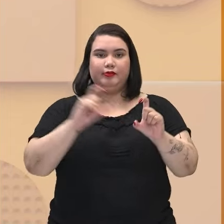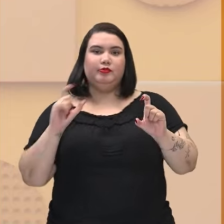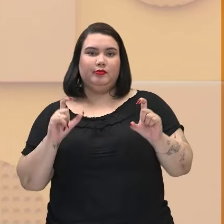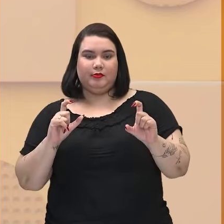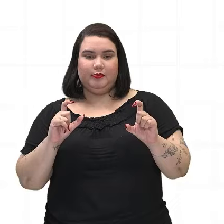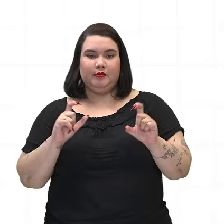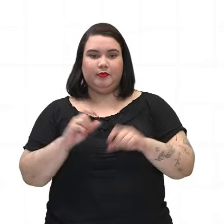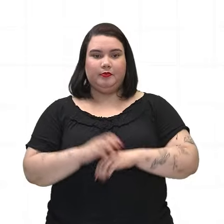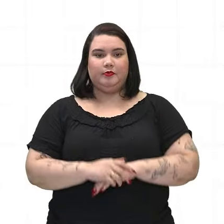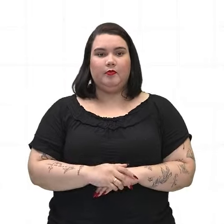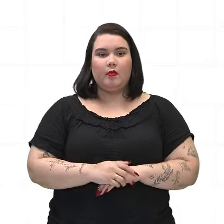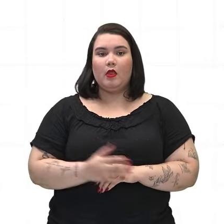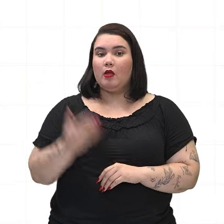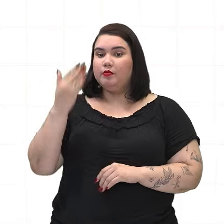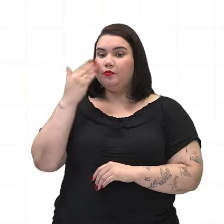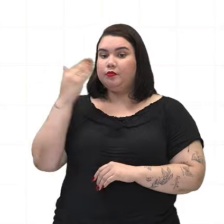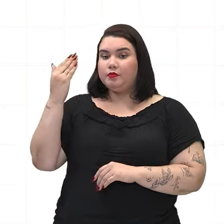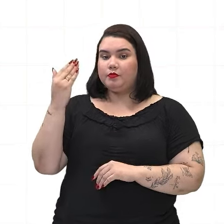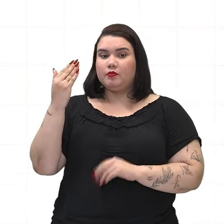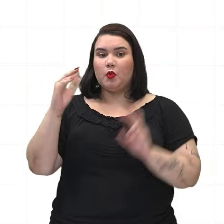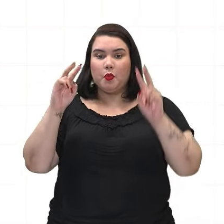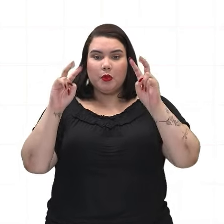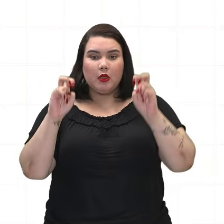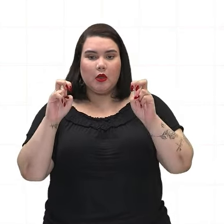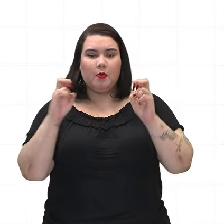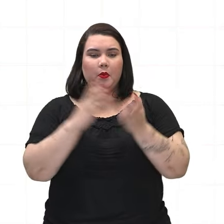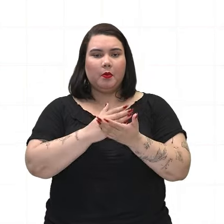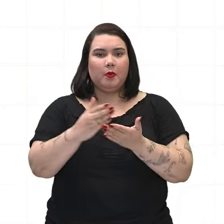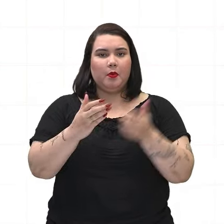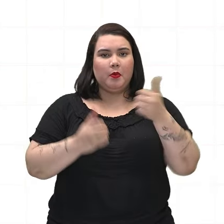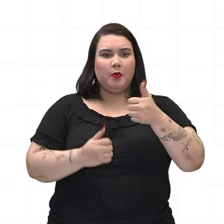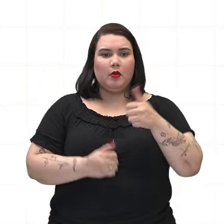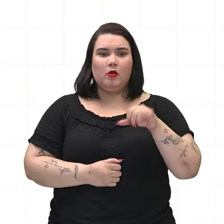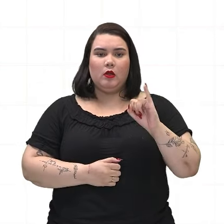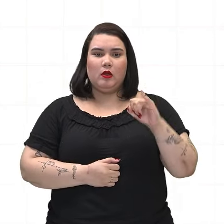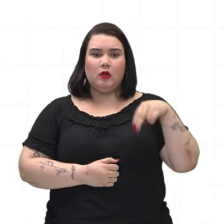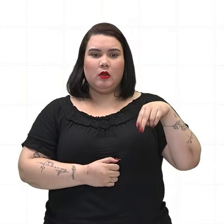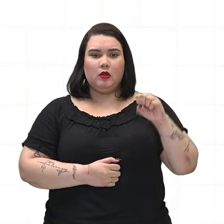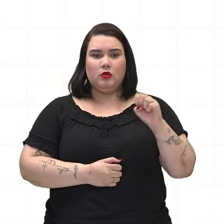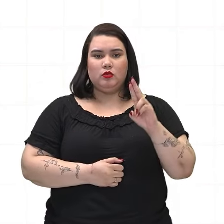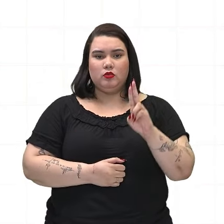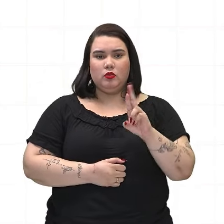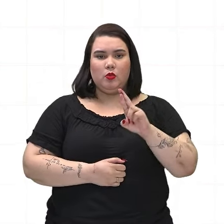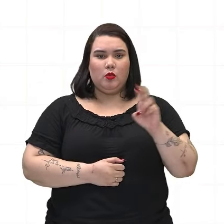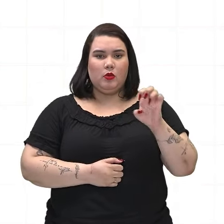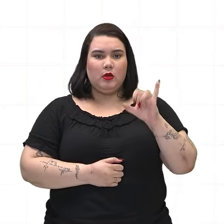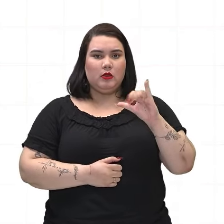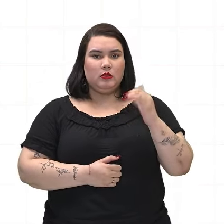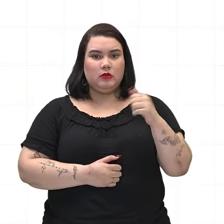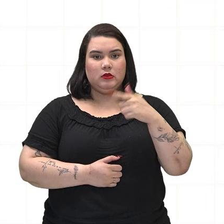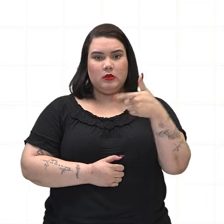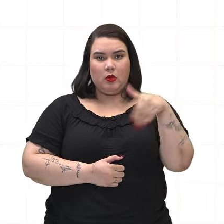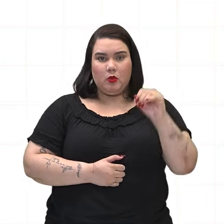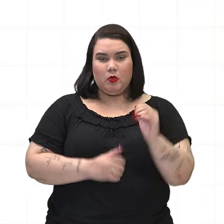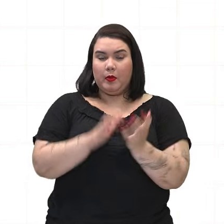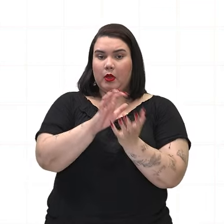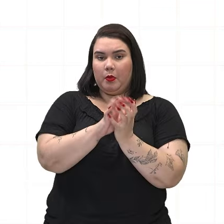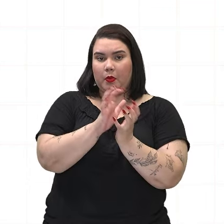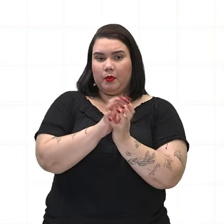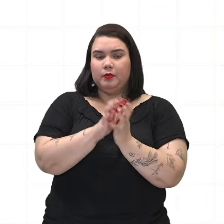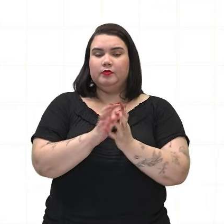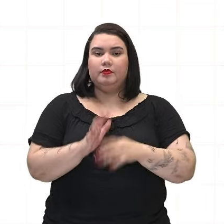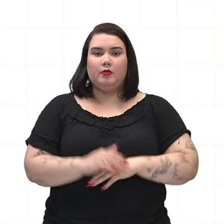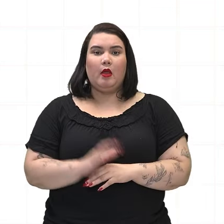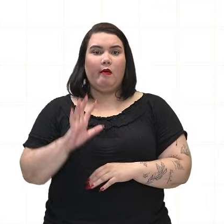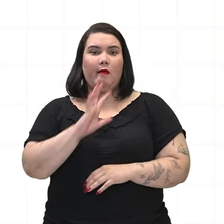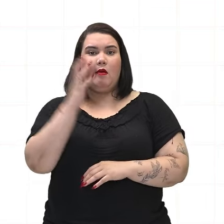Insurreição pernambucana é o primeiro ponto que nós vamos verificar hoje. Causas e contexto. Então, me acompanha para